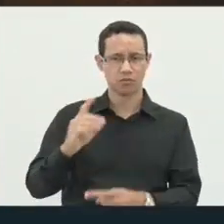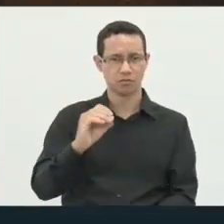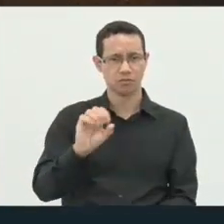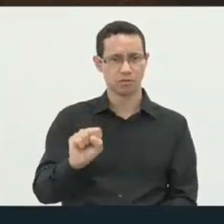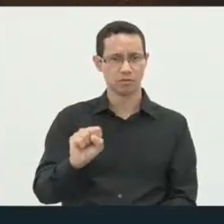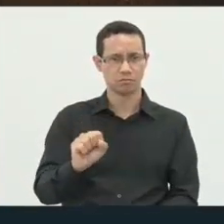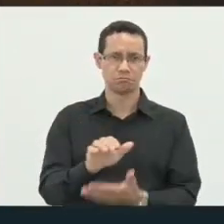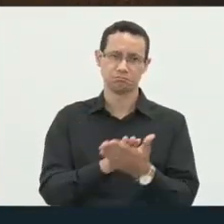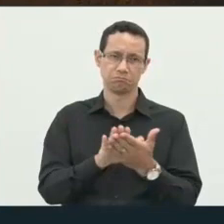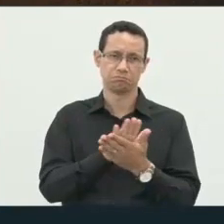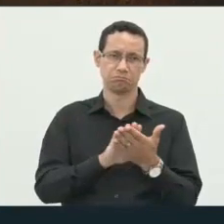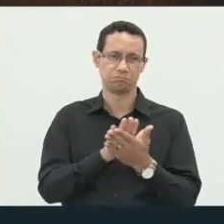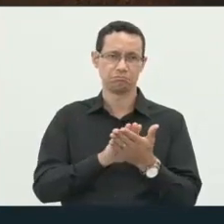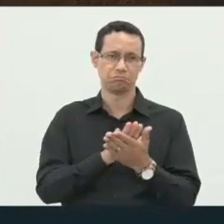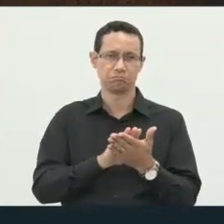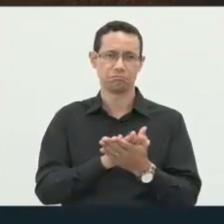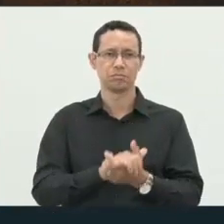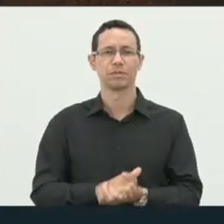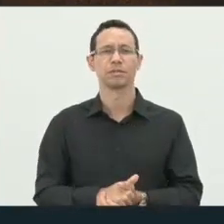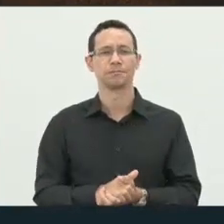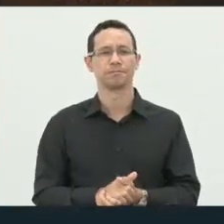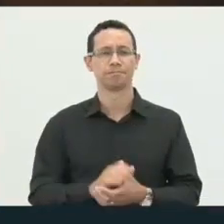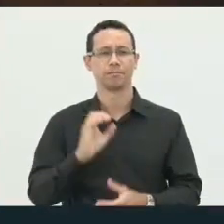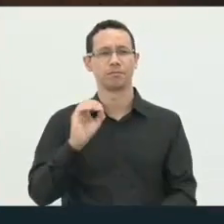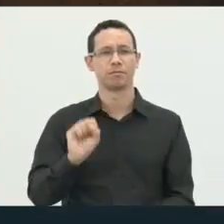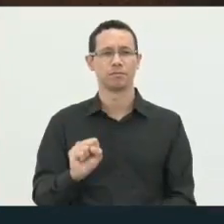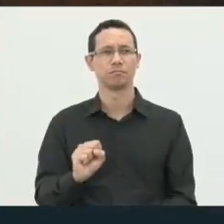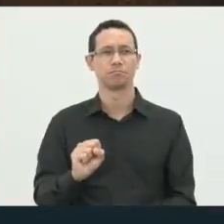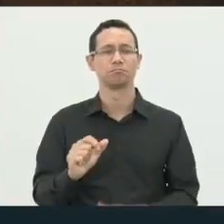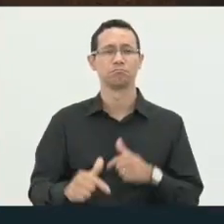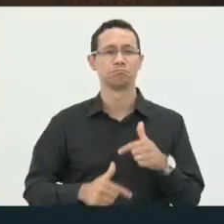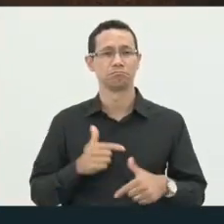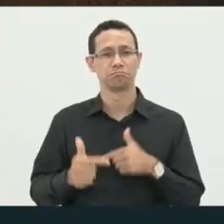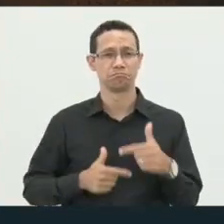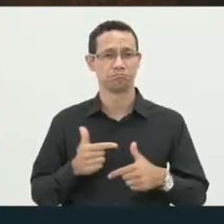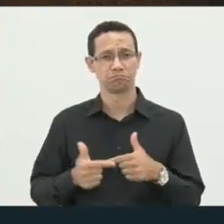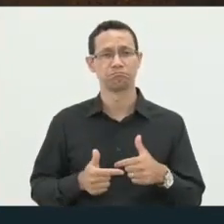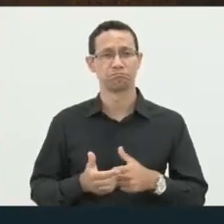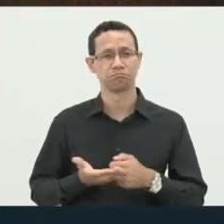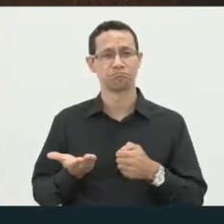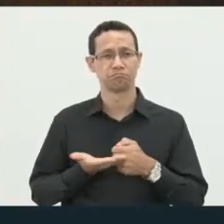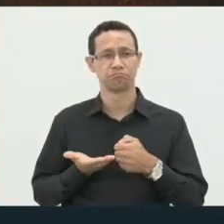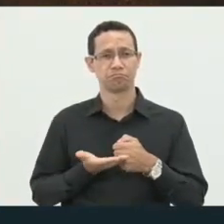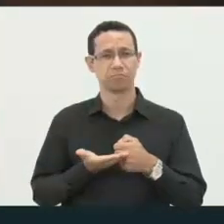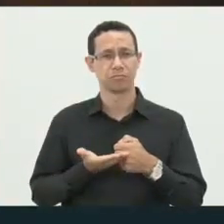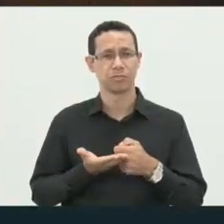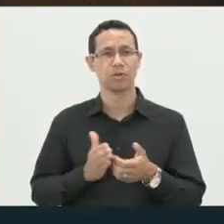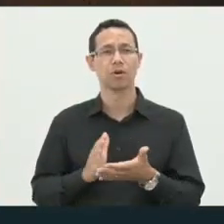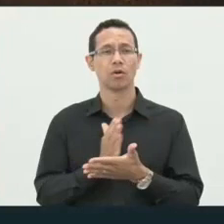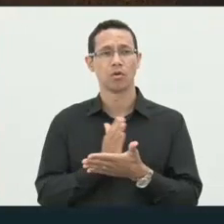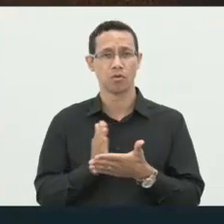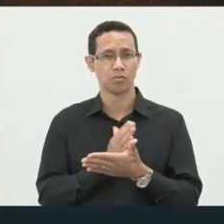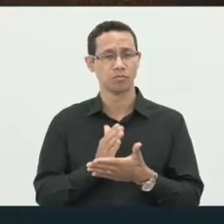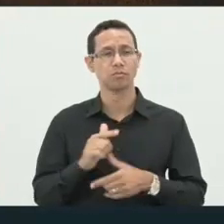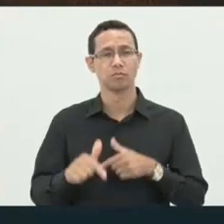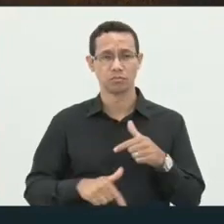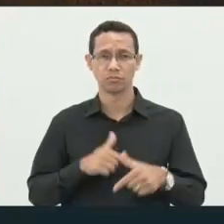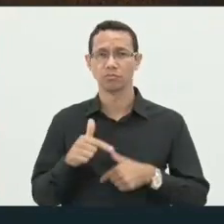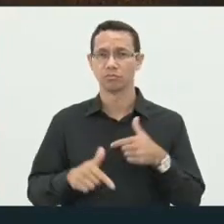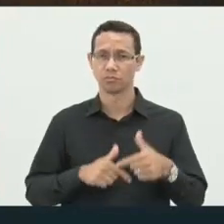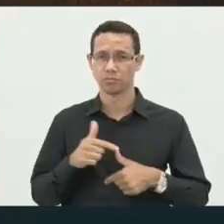né algumas doenças fazem um trabalho razoável outras realmente fazem um